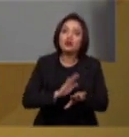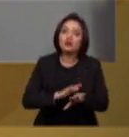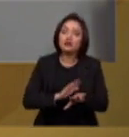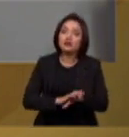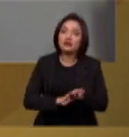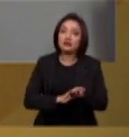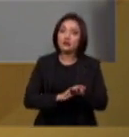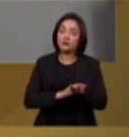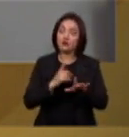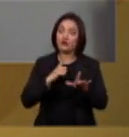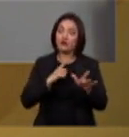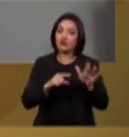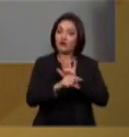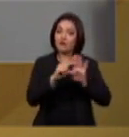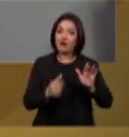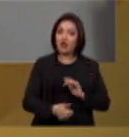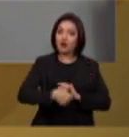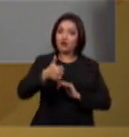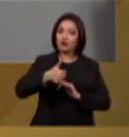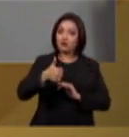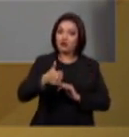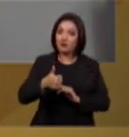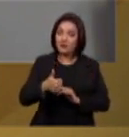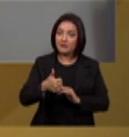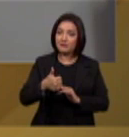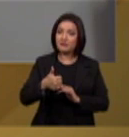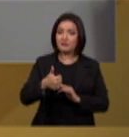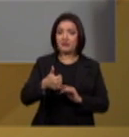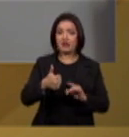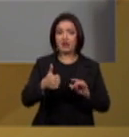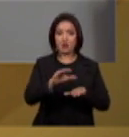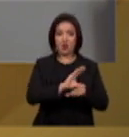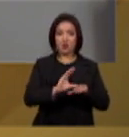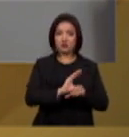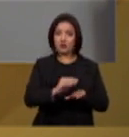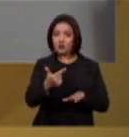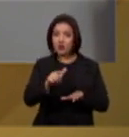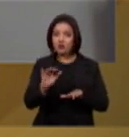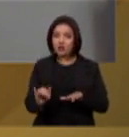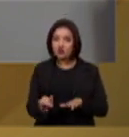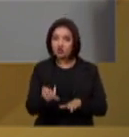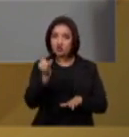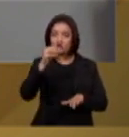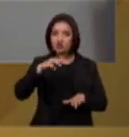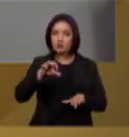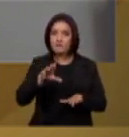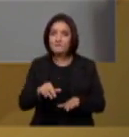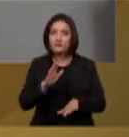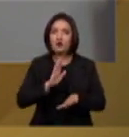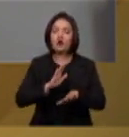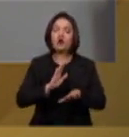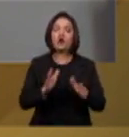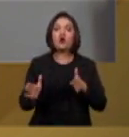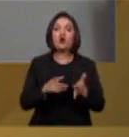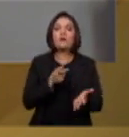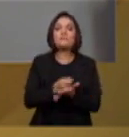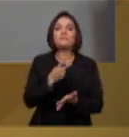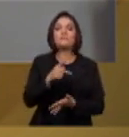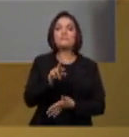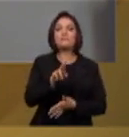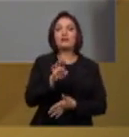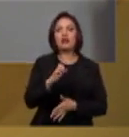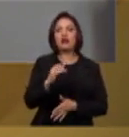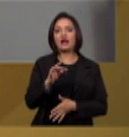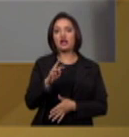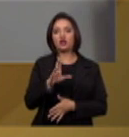parágrafo 1º do artigo 100 da Constituição, não incidem juros de mora sobre os precatórios que nele sejam pagos.